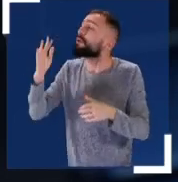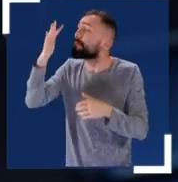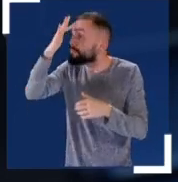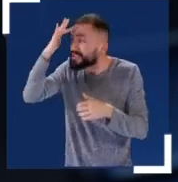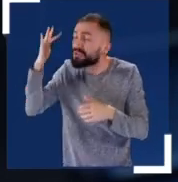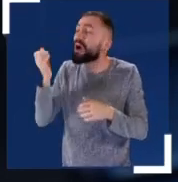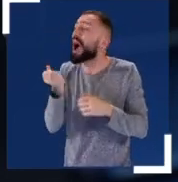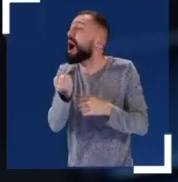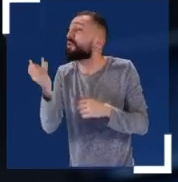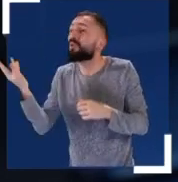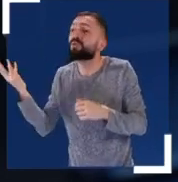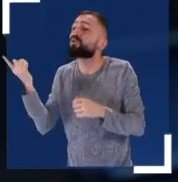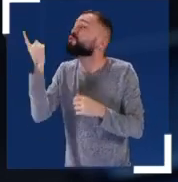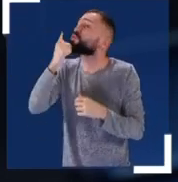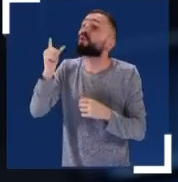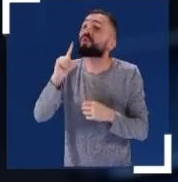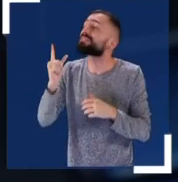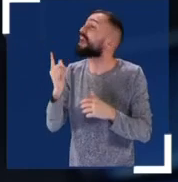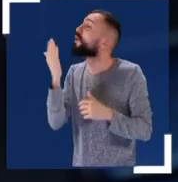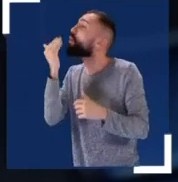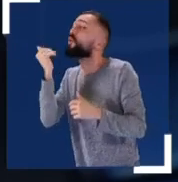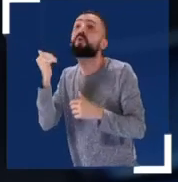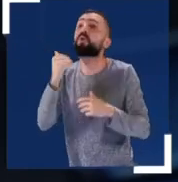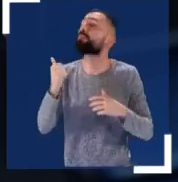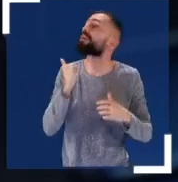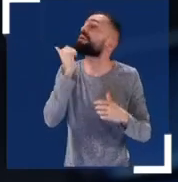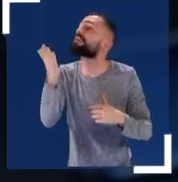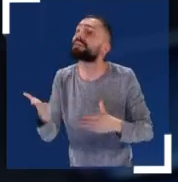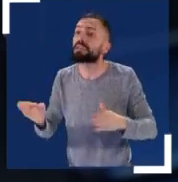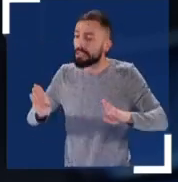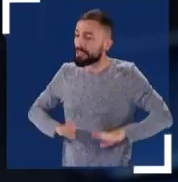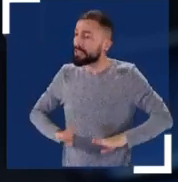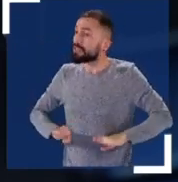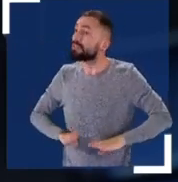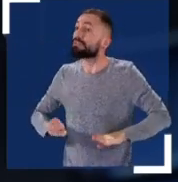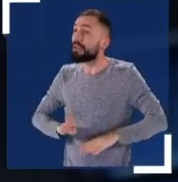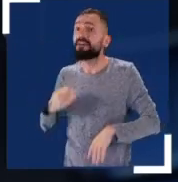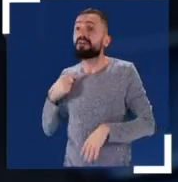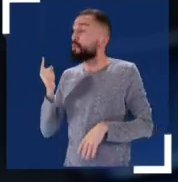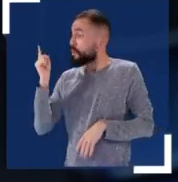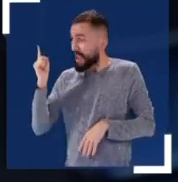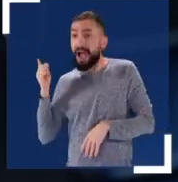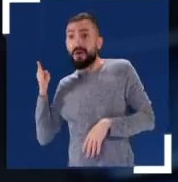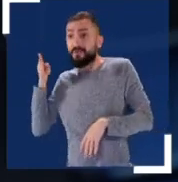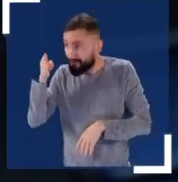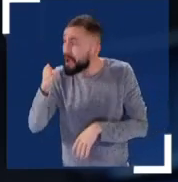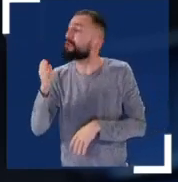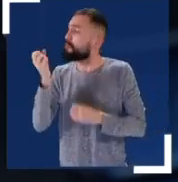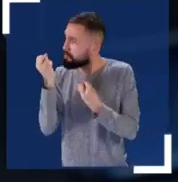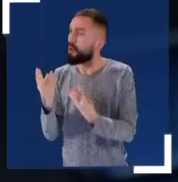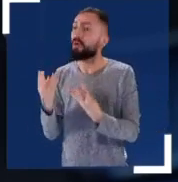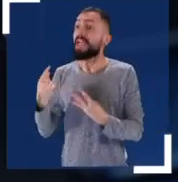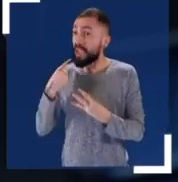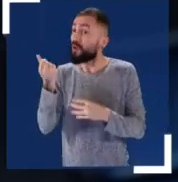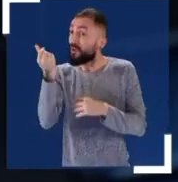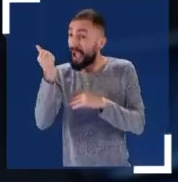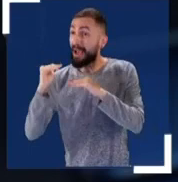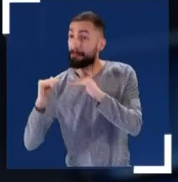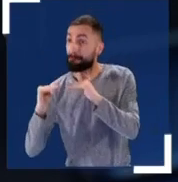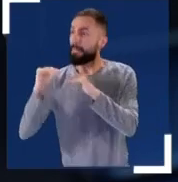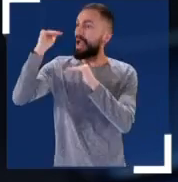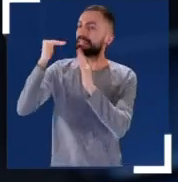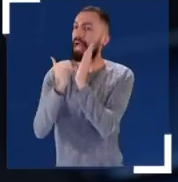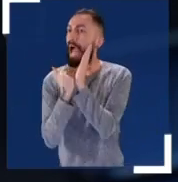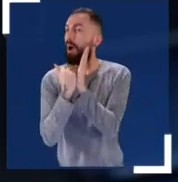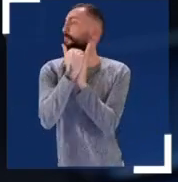que muitas vezes não tem sequer o que comer e que se dirigem ao Bom Prato com um real. Não vamos aumentar o valor, vamos manter e